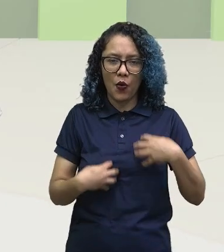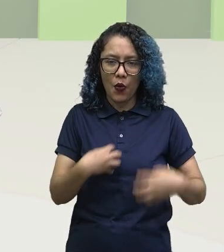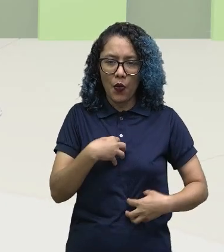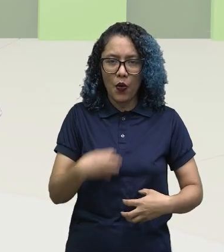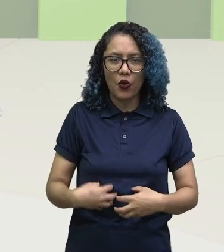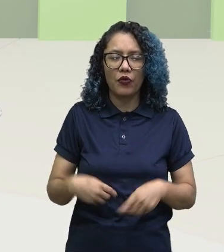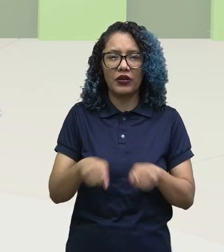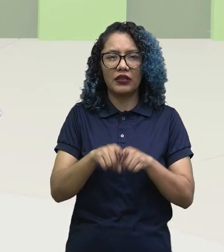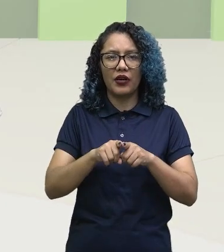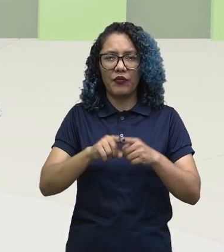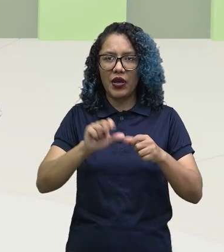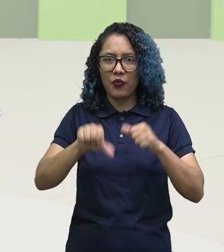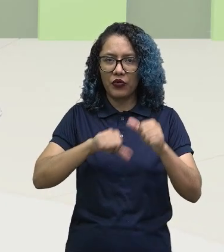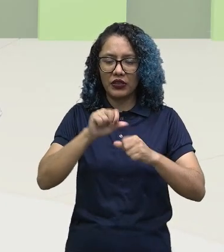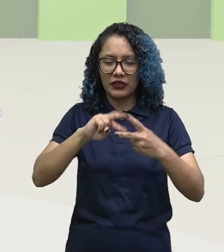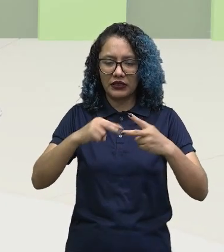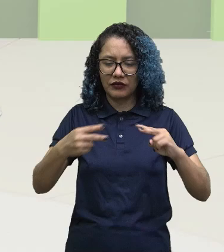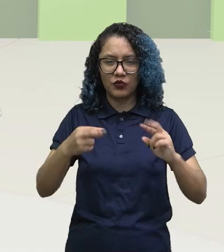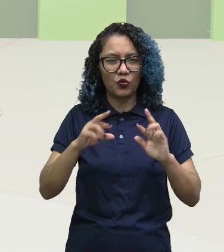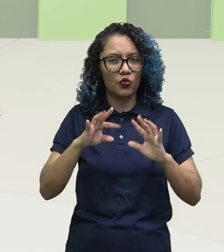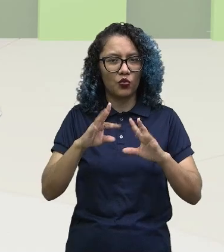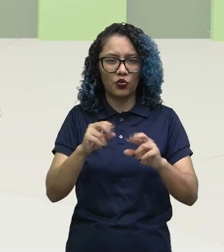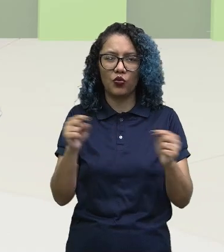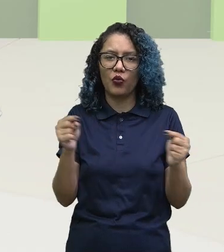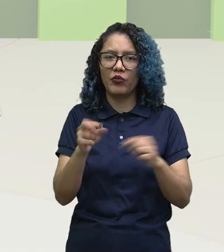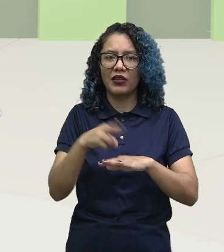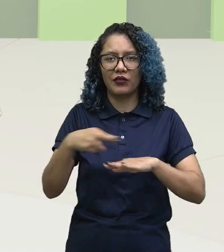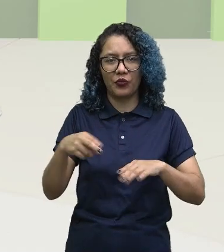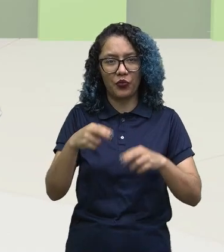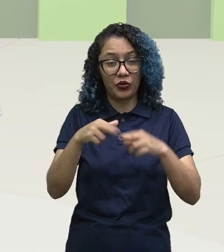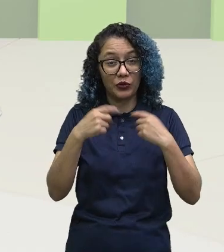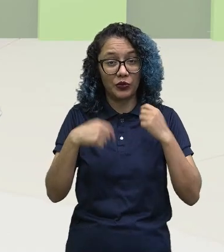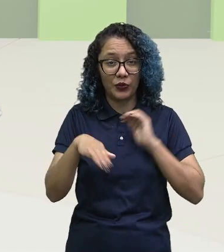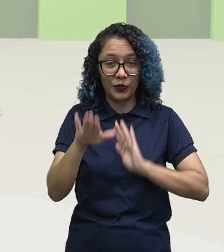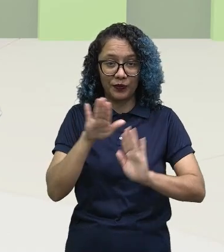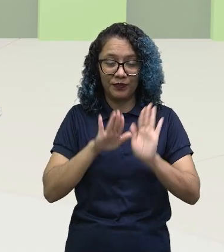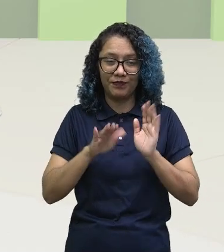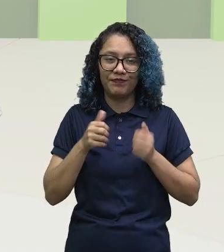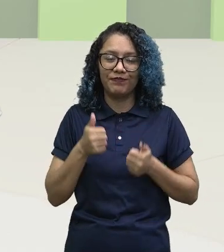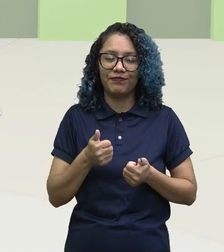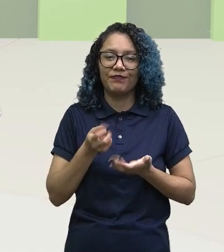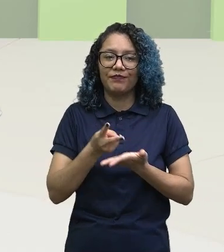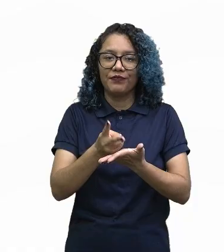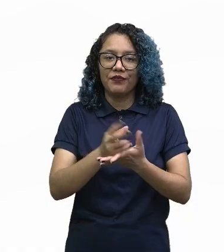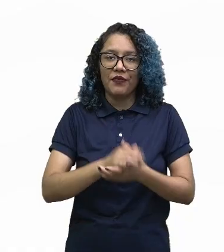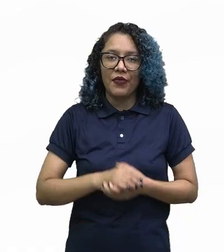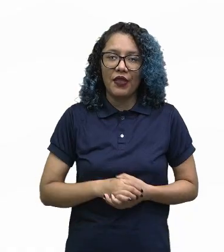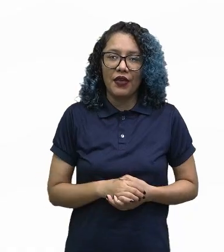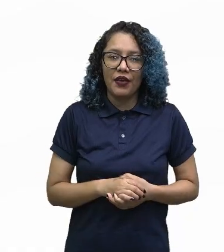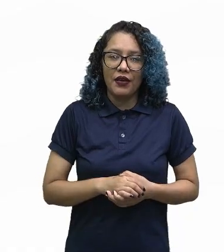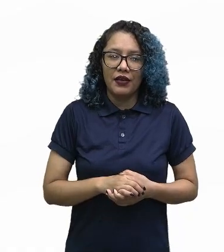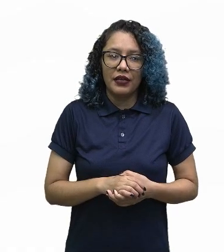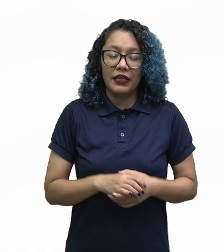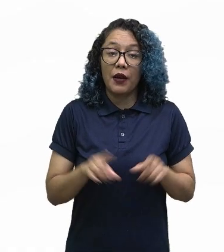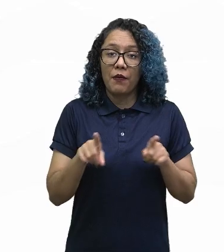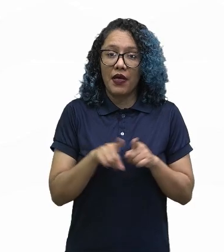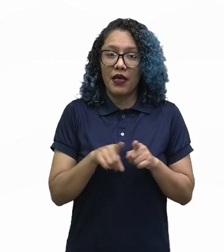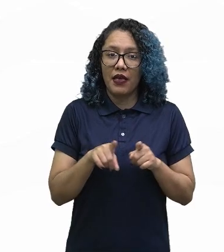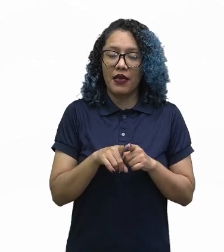que tem a ver aí com radioatividade. Então, toma cuidado. Continuando. E aí nós